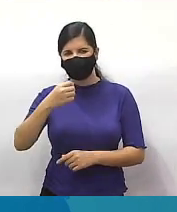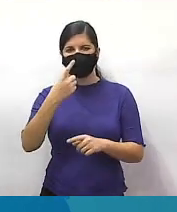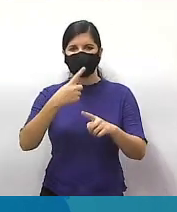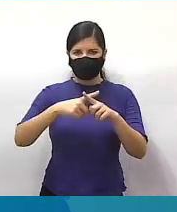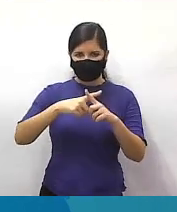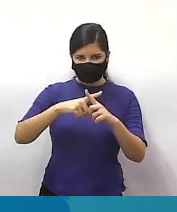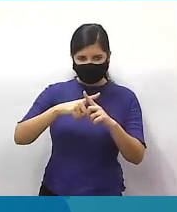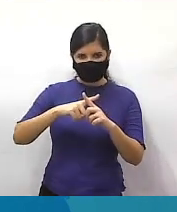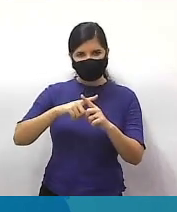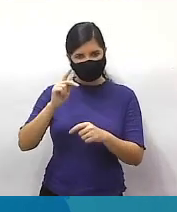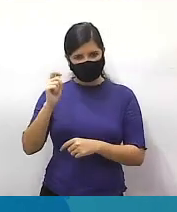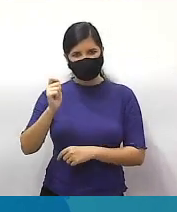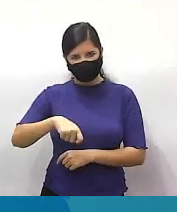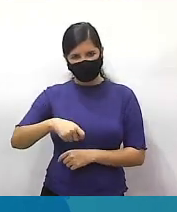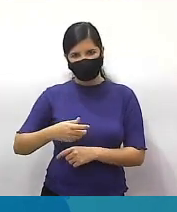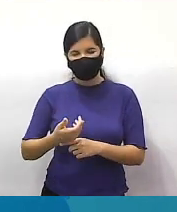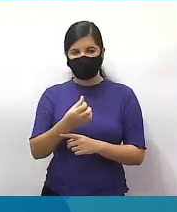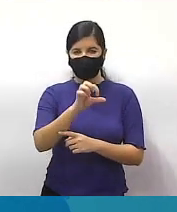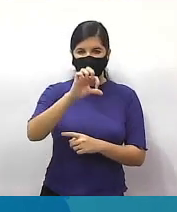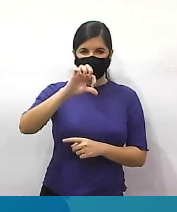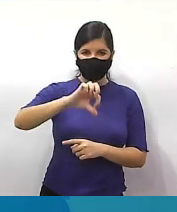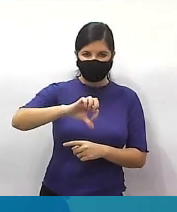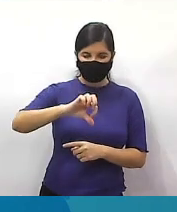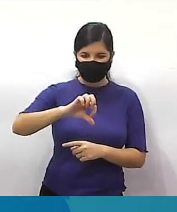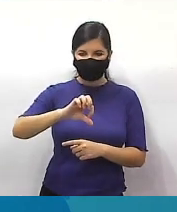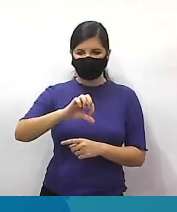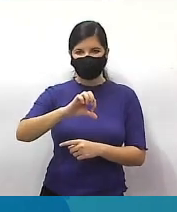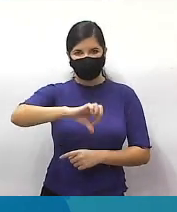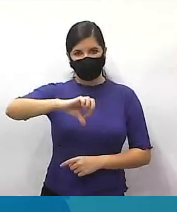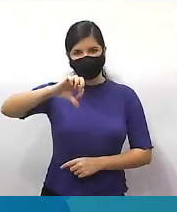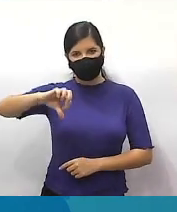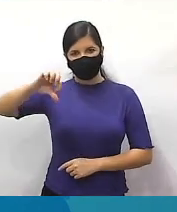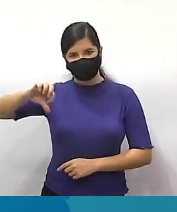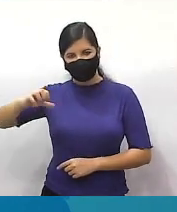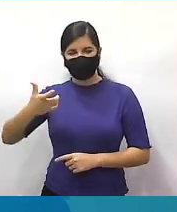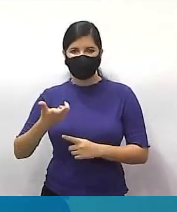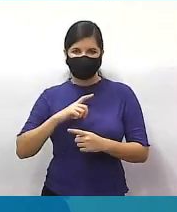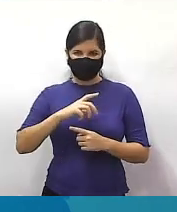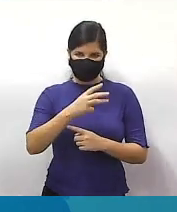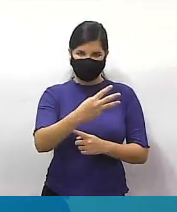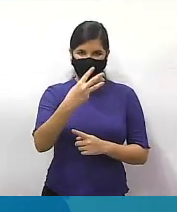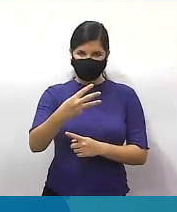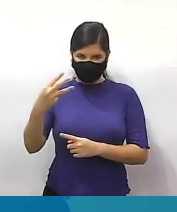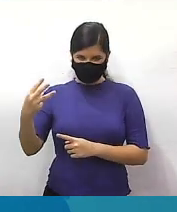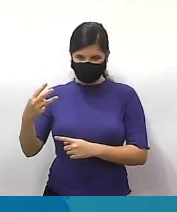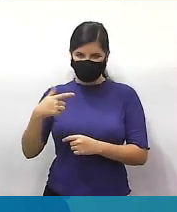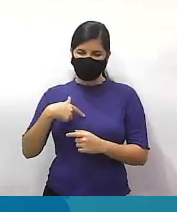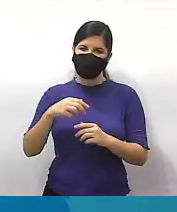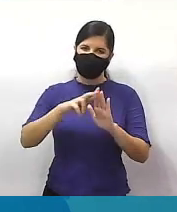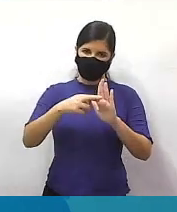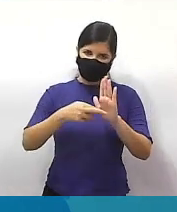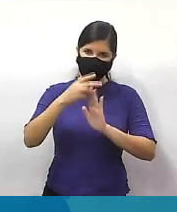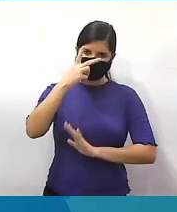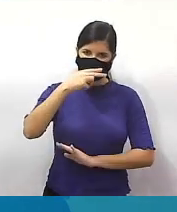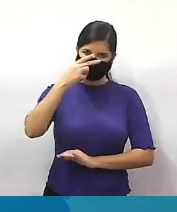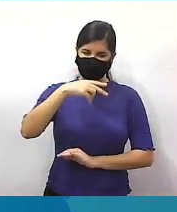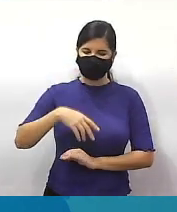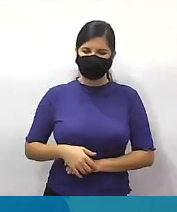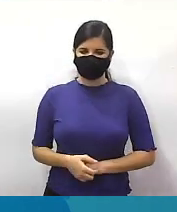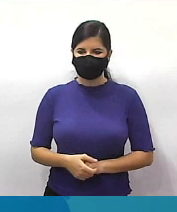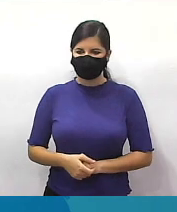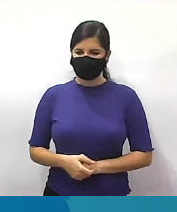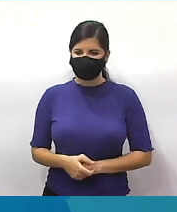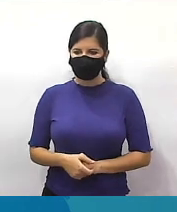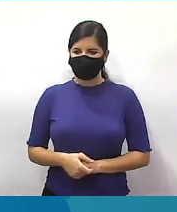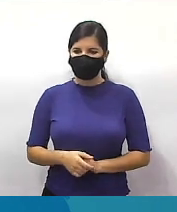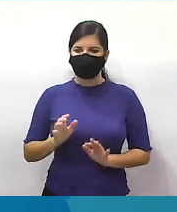múltiplos entre si. O 9 tem o 3 vezes, então é a mesma regra, serve para ele, tá bom? Presta